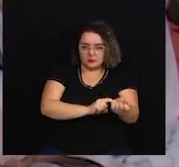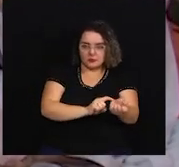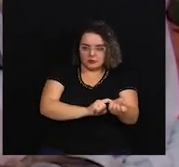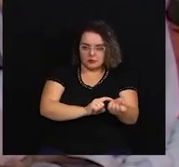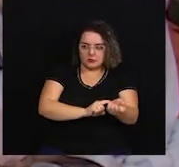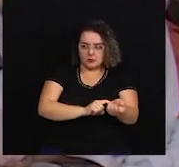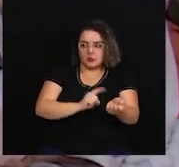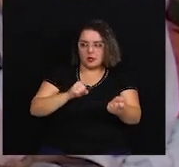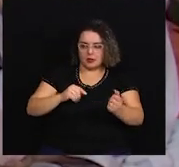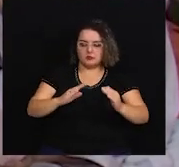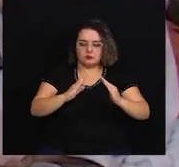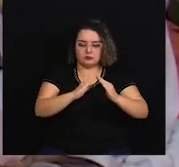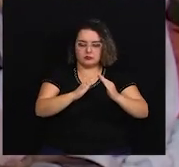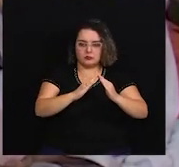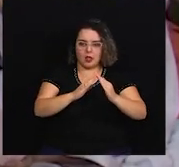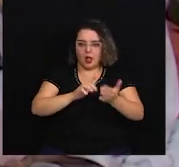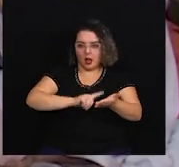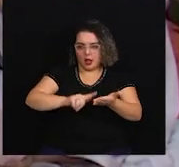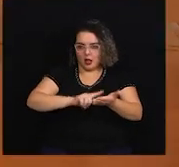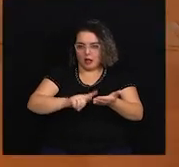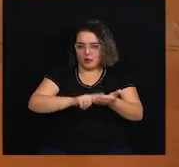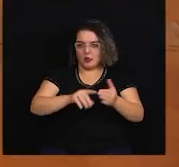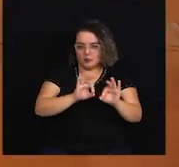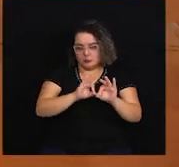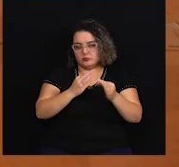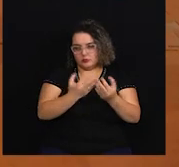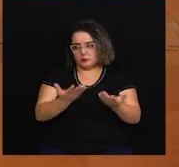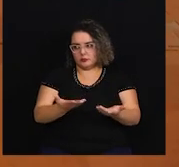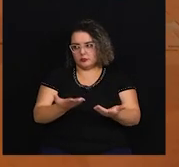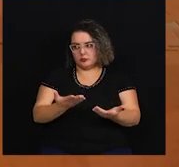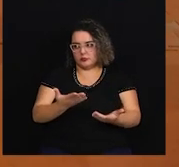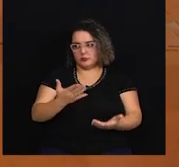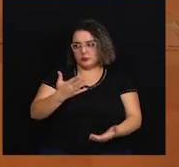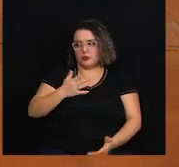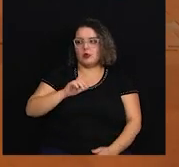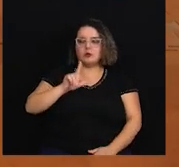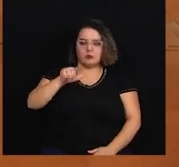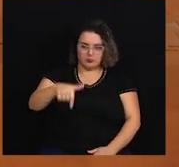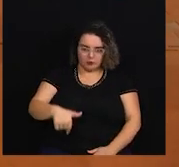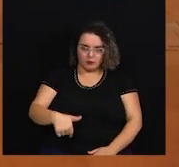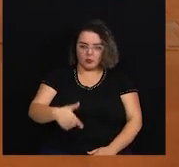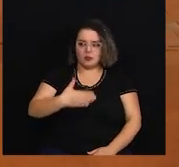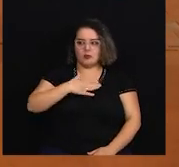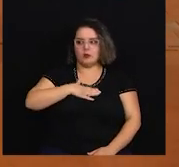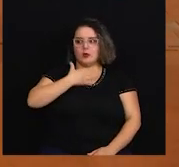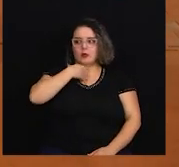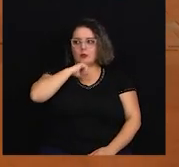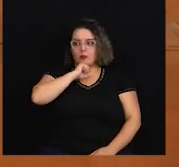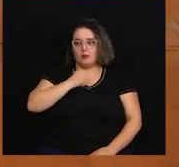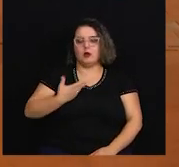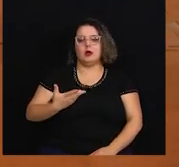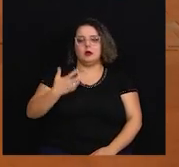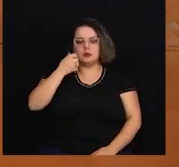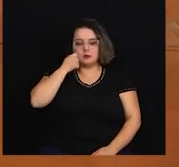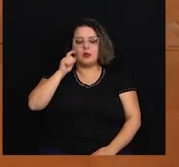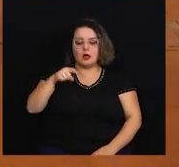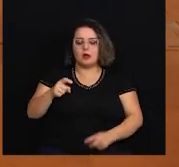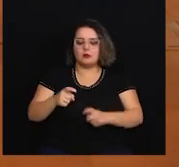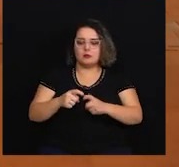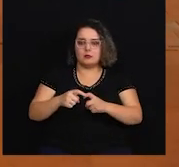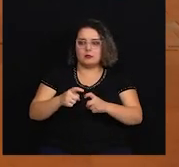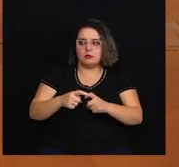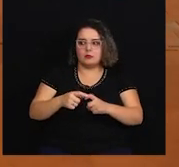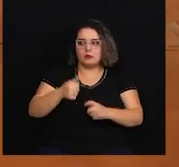era a empregada doméstica de uma família que meu pai depois adotivo Era Médico minha